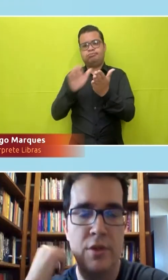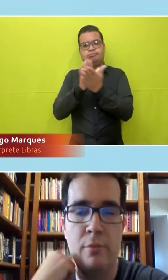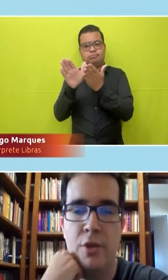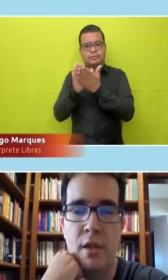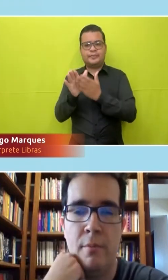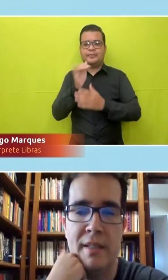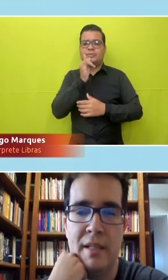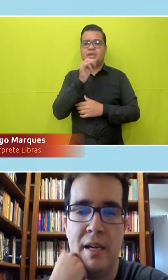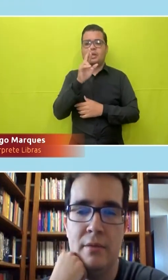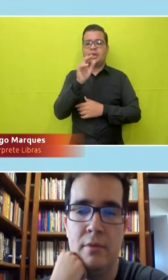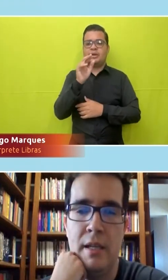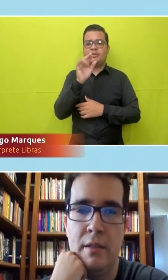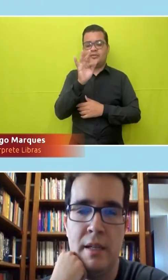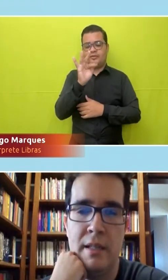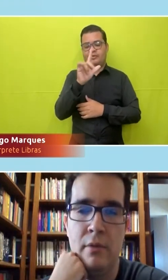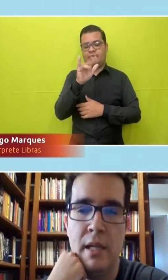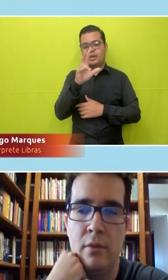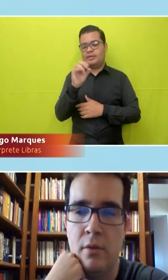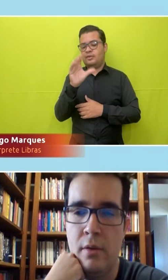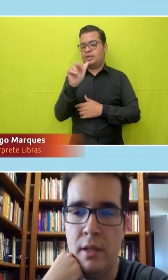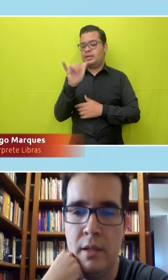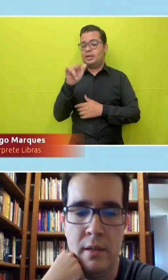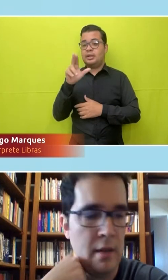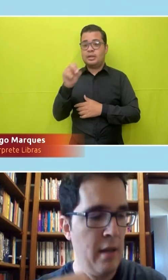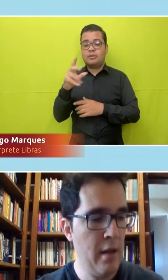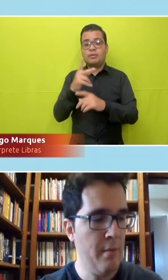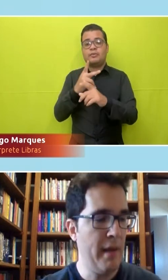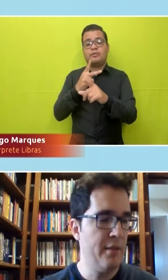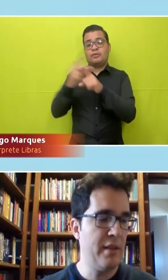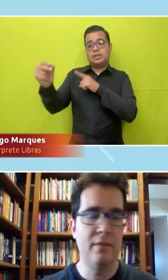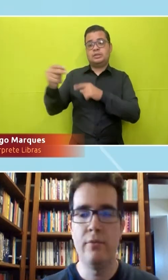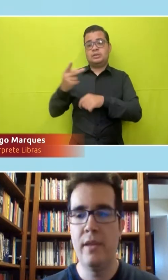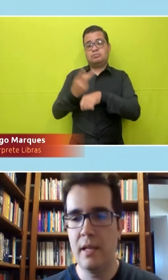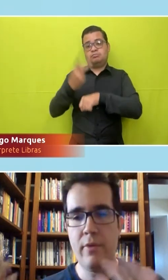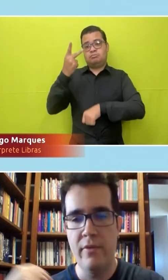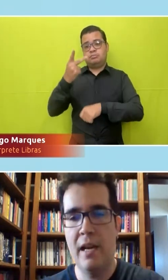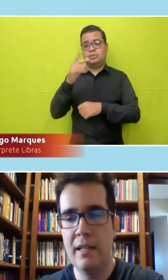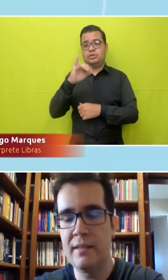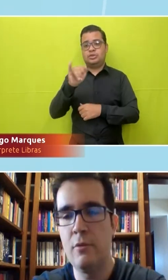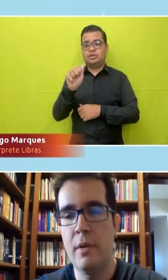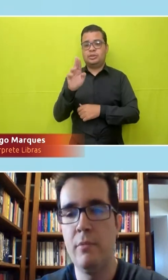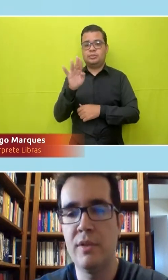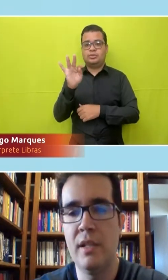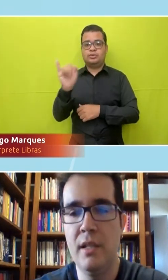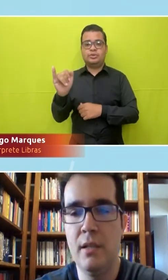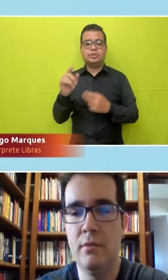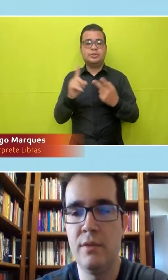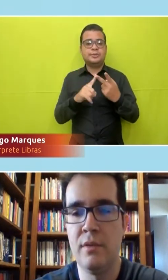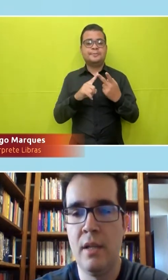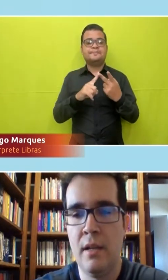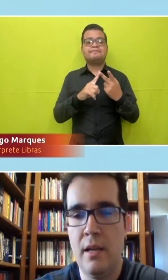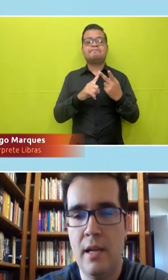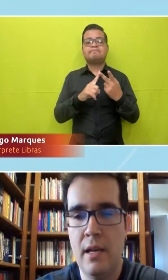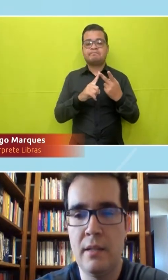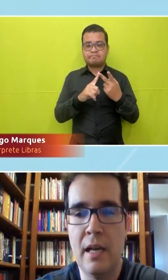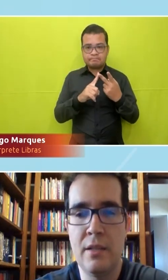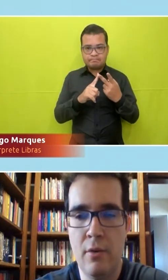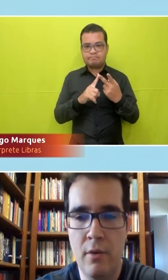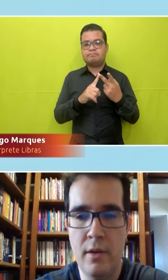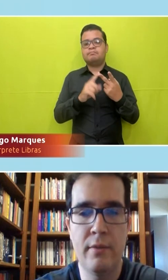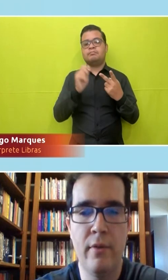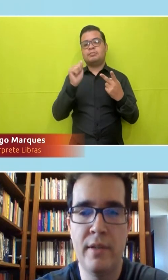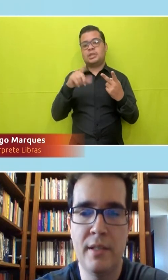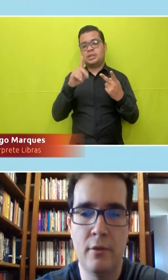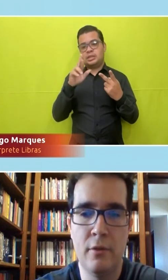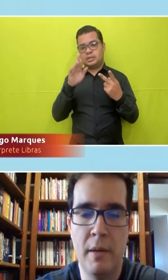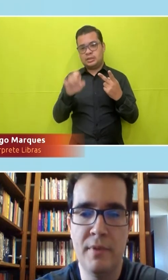vencedor do Jabuti ano passado, né, na categoria crônica, Maria José Silveira, que foi finalista do Prêmio Oceanos, André de